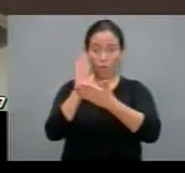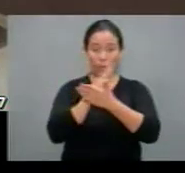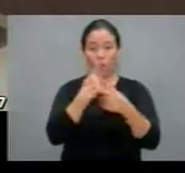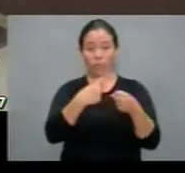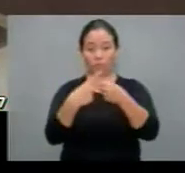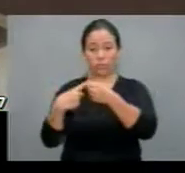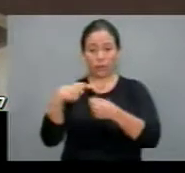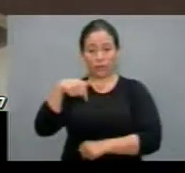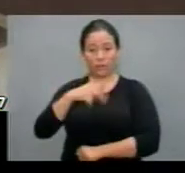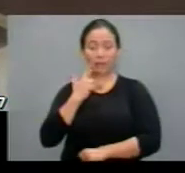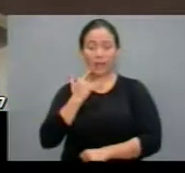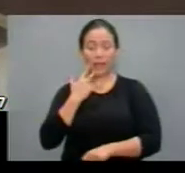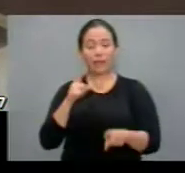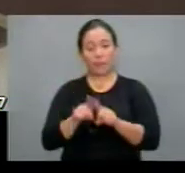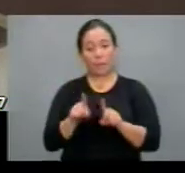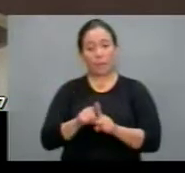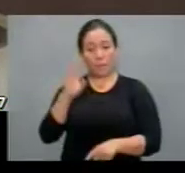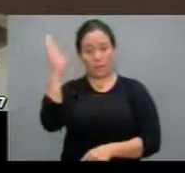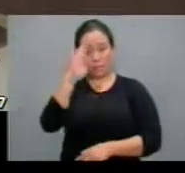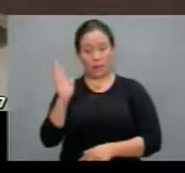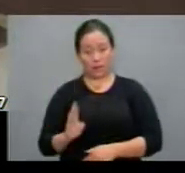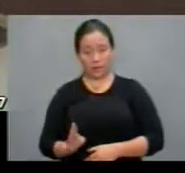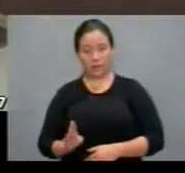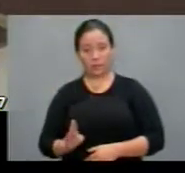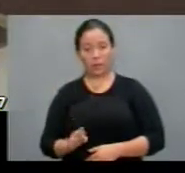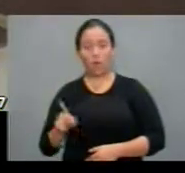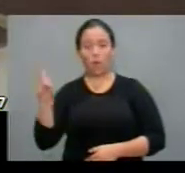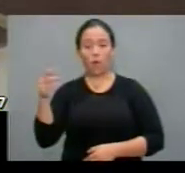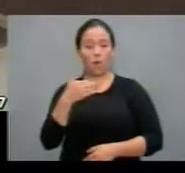do Brasil, o Estado ainda não chegou.